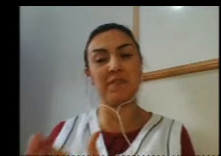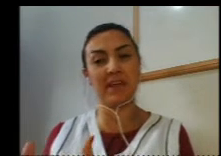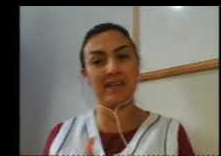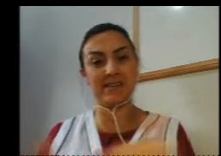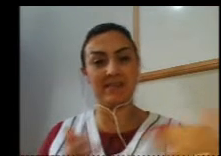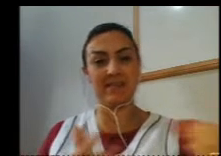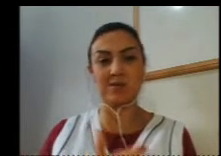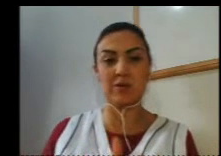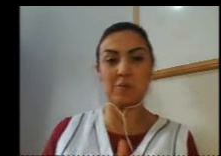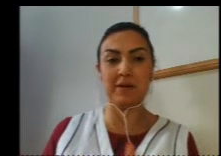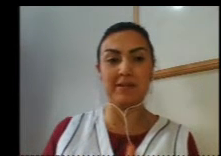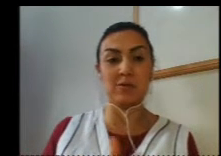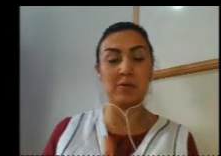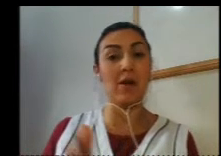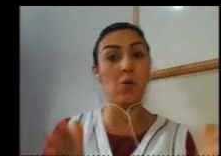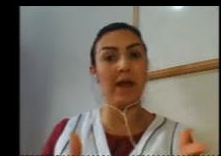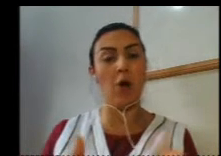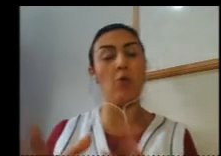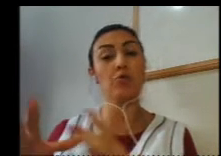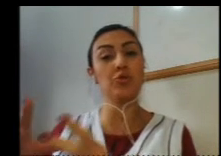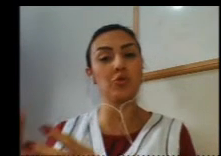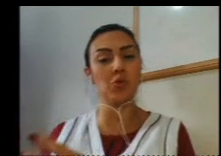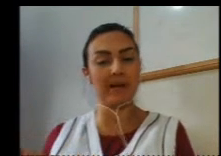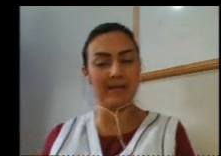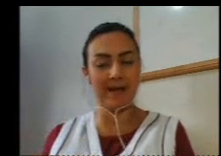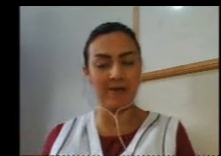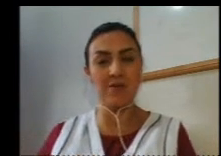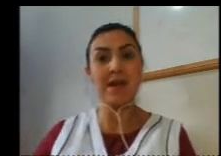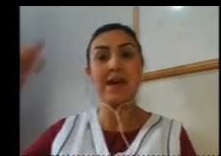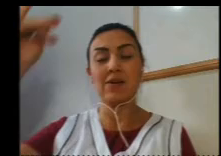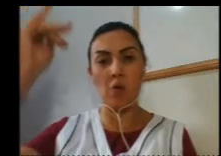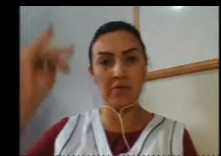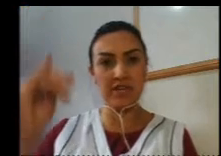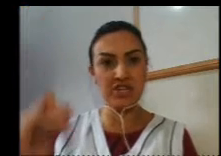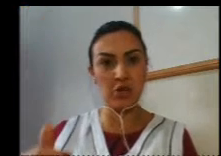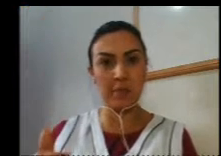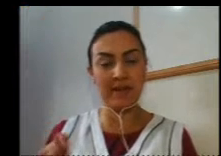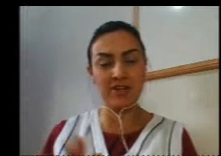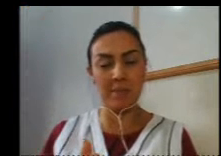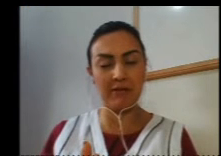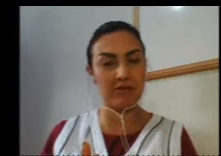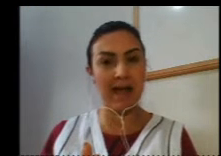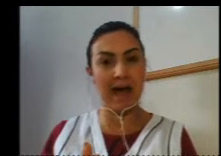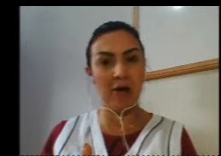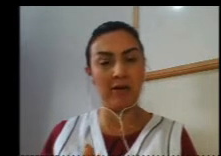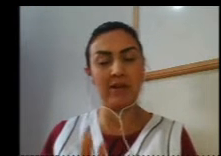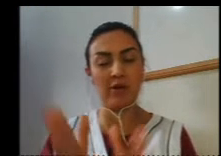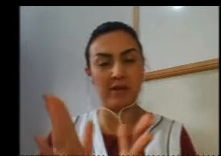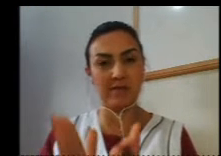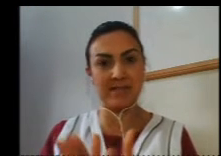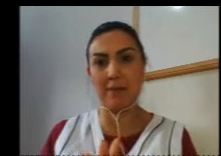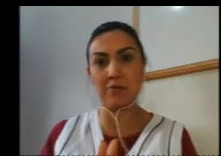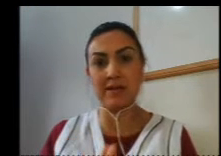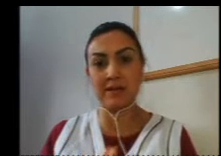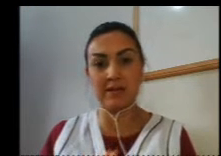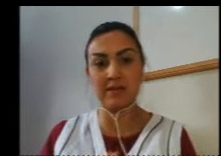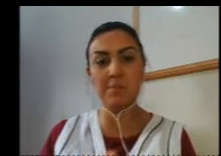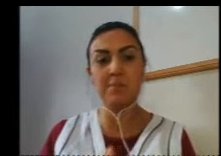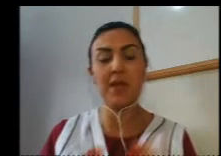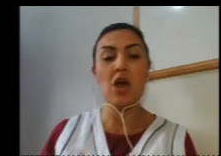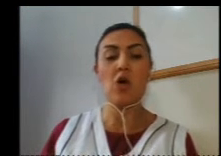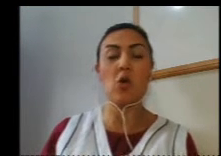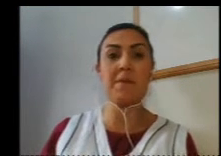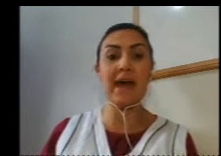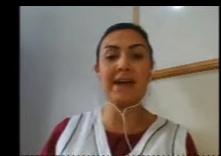sabe a diferença entre zona urbana e zona rural no caderno, como eu deixei no planejamento da aula, na hora que você abre o